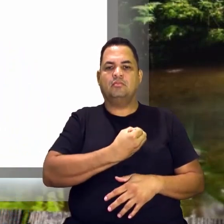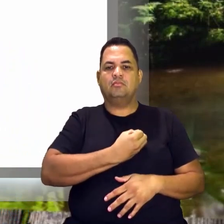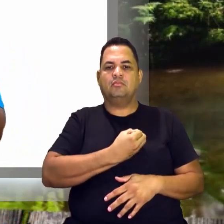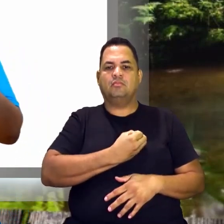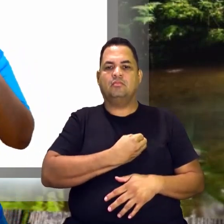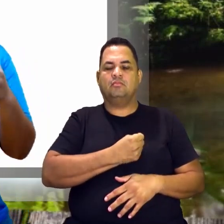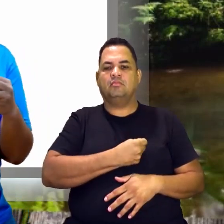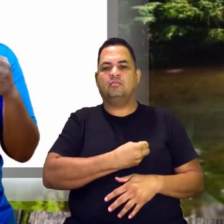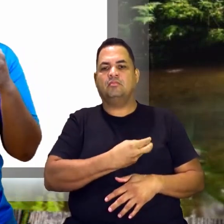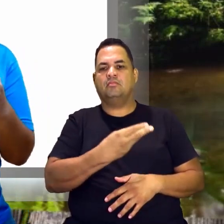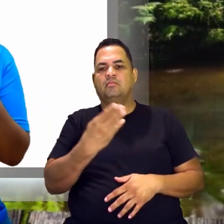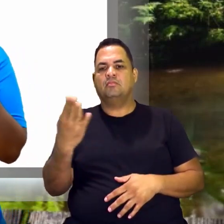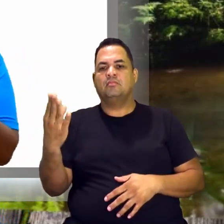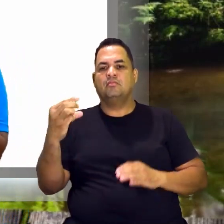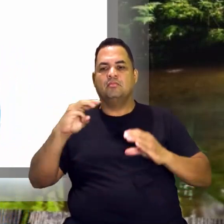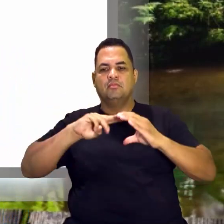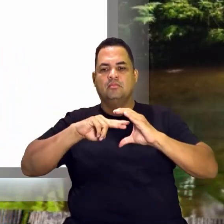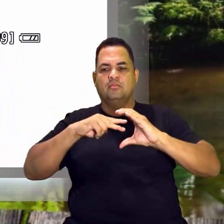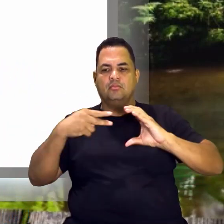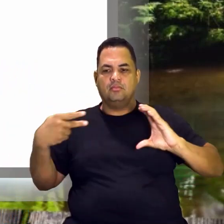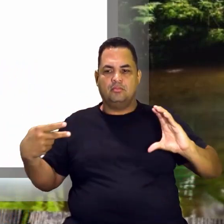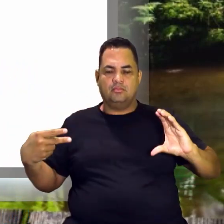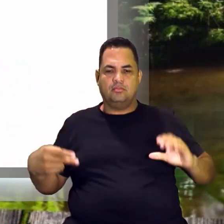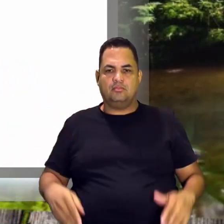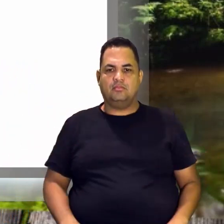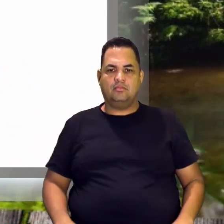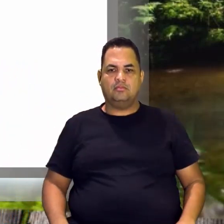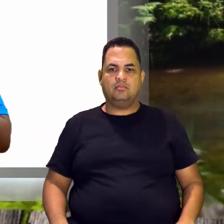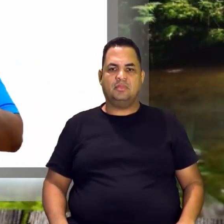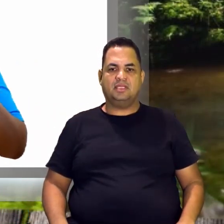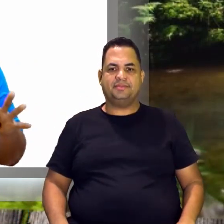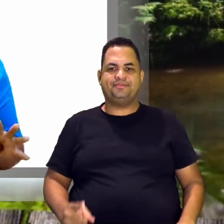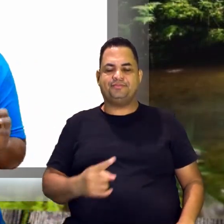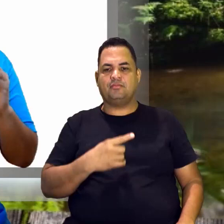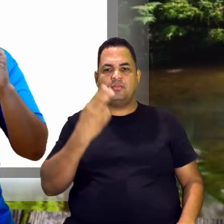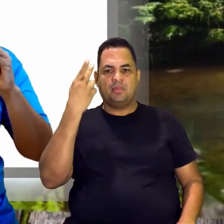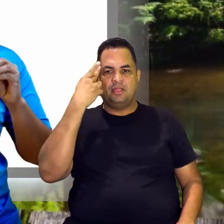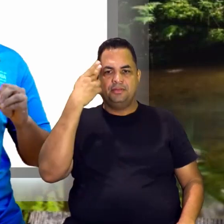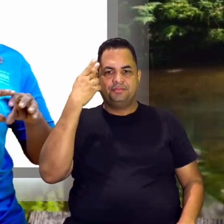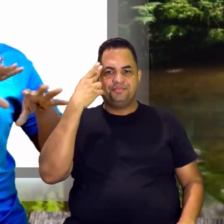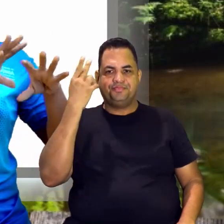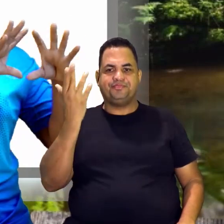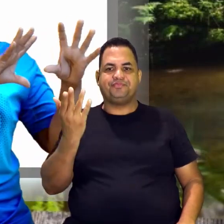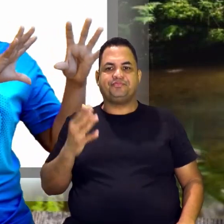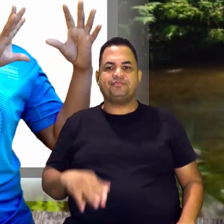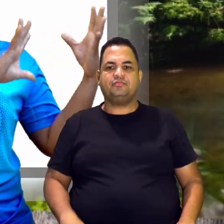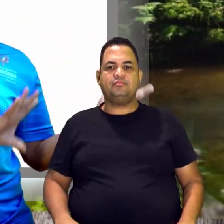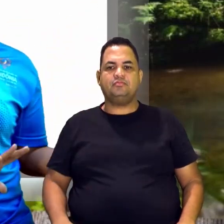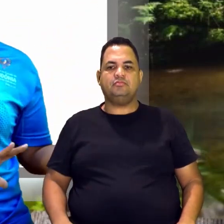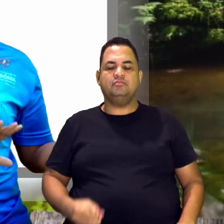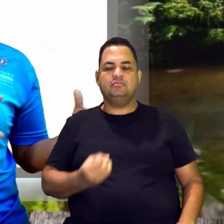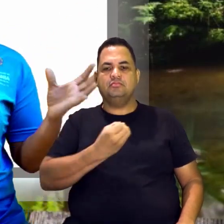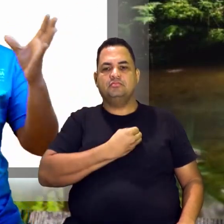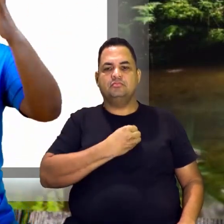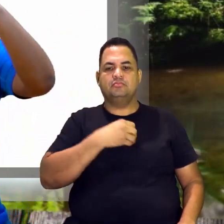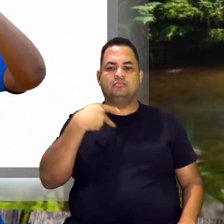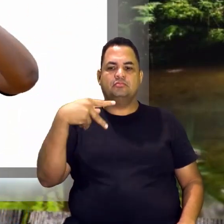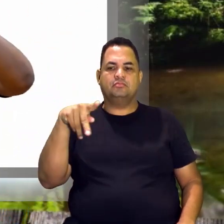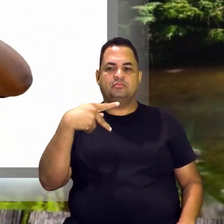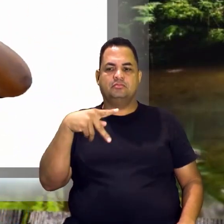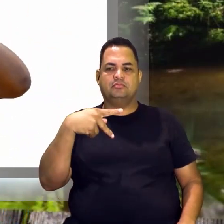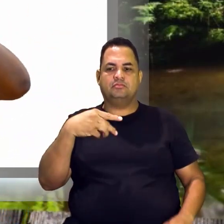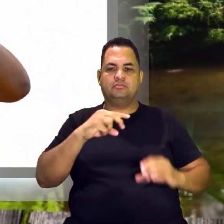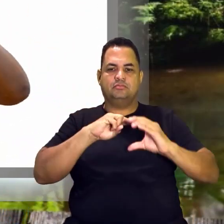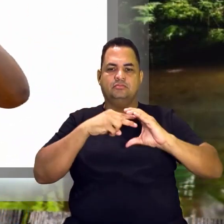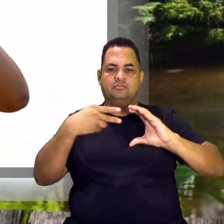né, um quantitativo de cromossomos, tá? Normalmente essa numeração é par. Por quê?